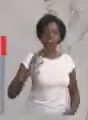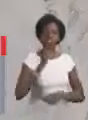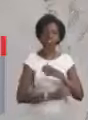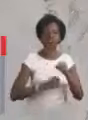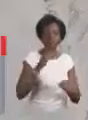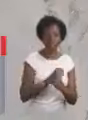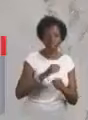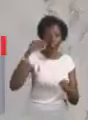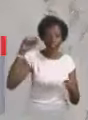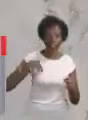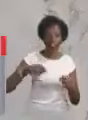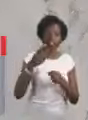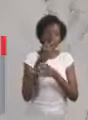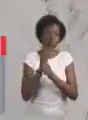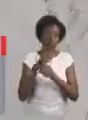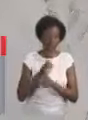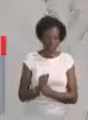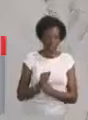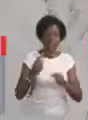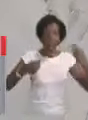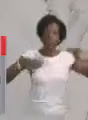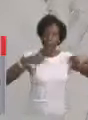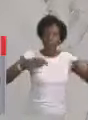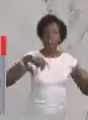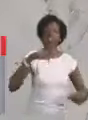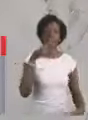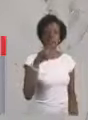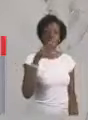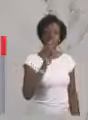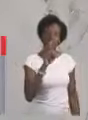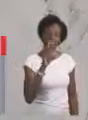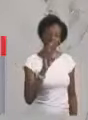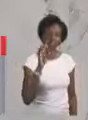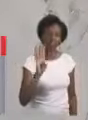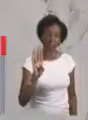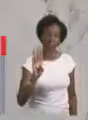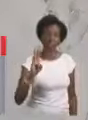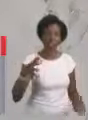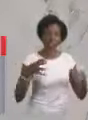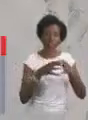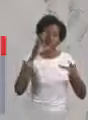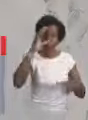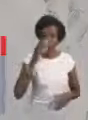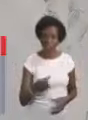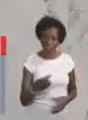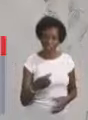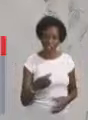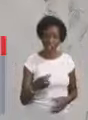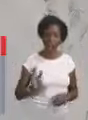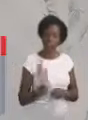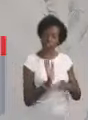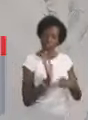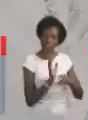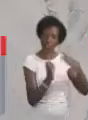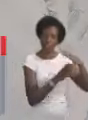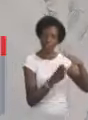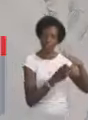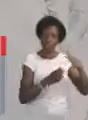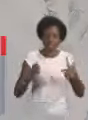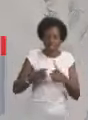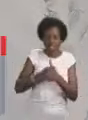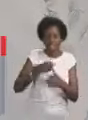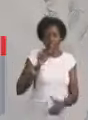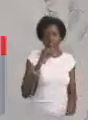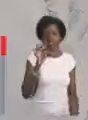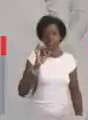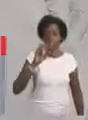por ano do nosso orçamento isso é política do PSD ver Os tucanos não é para essas empresas a dívida